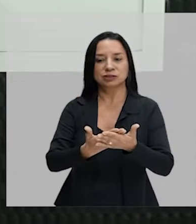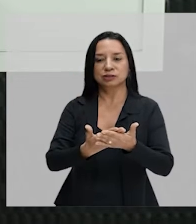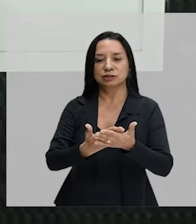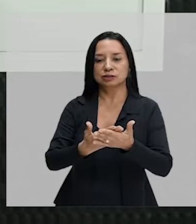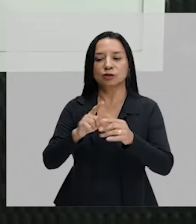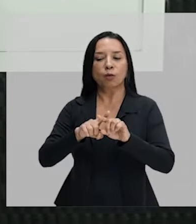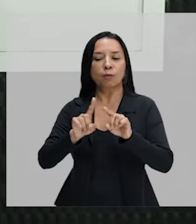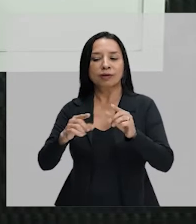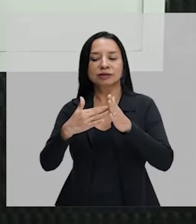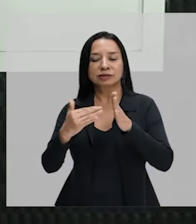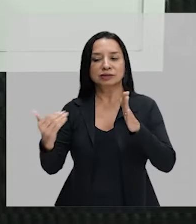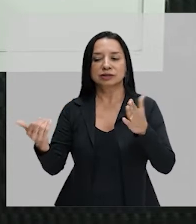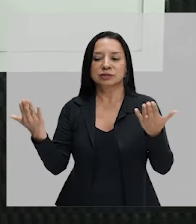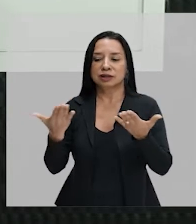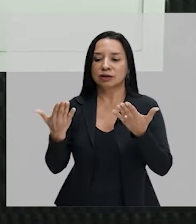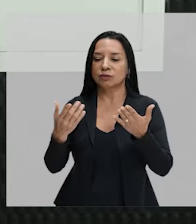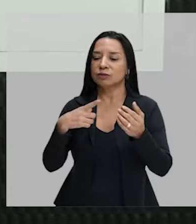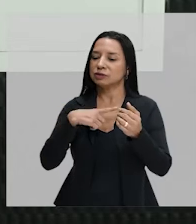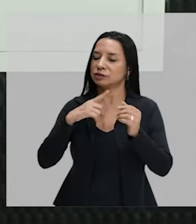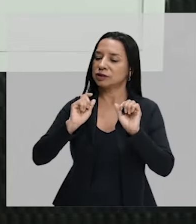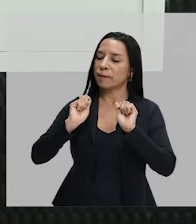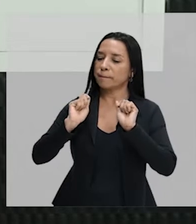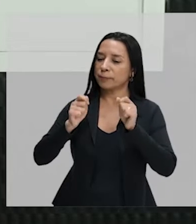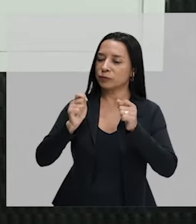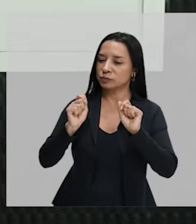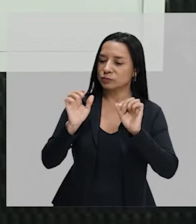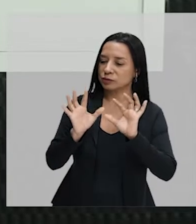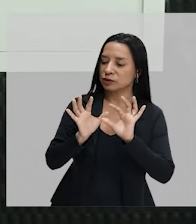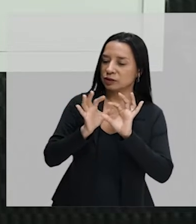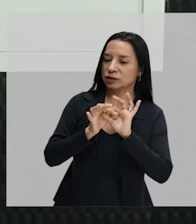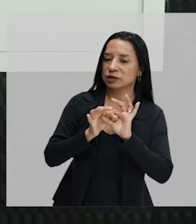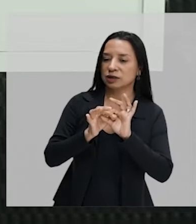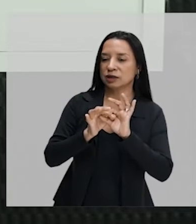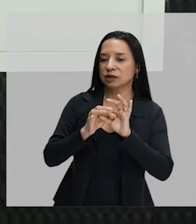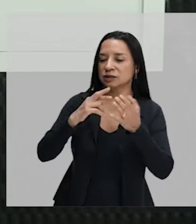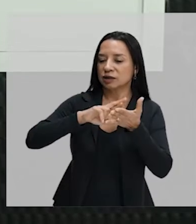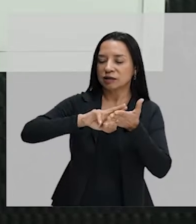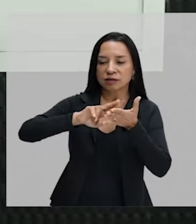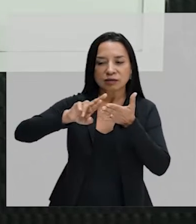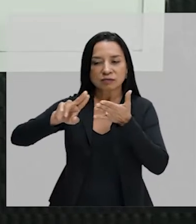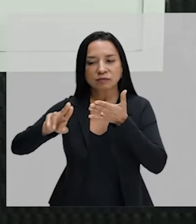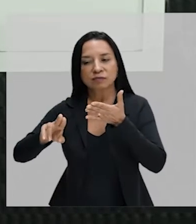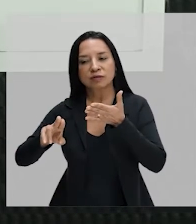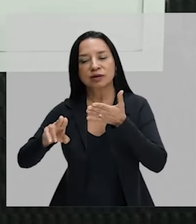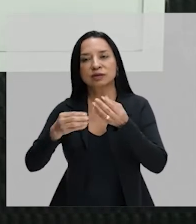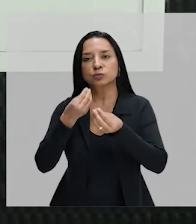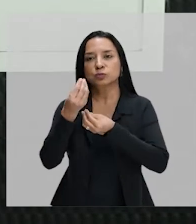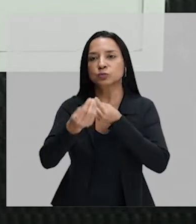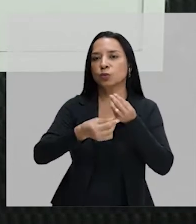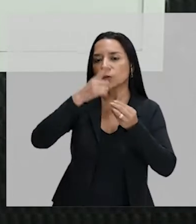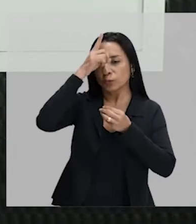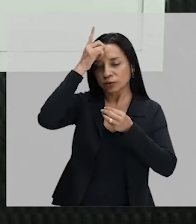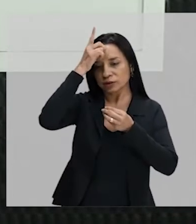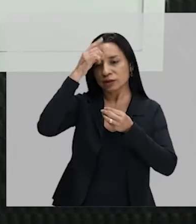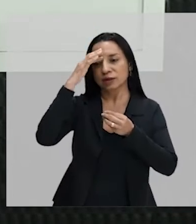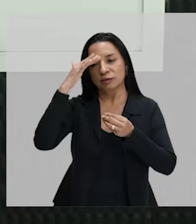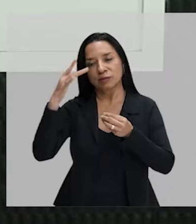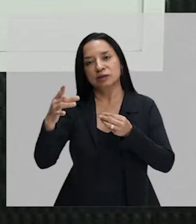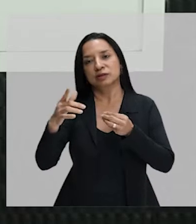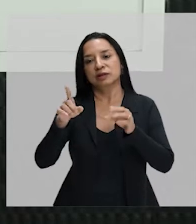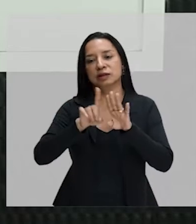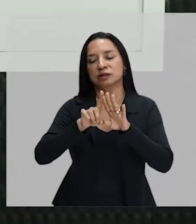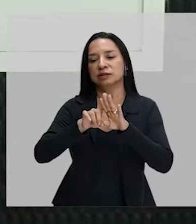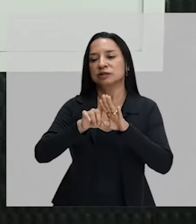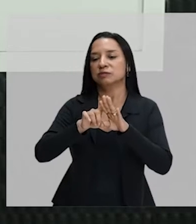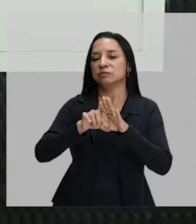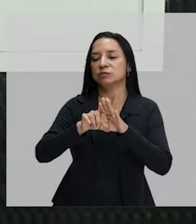grande possibilidade, principalmente aliada à fenomenologia, às várias outras maneiras de você criar, imaginar e até mesmo